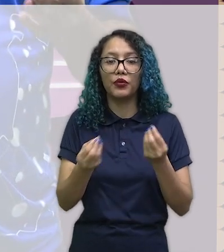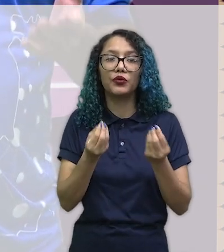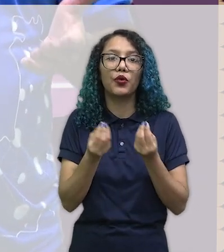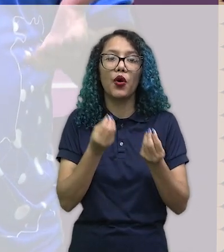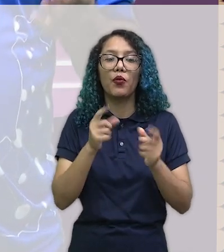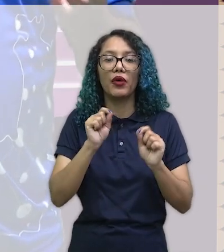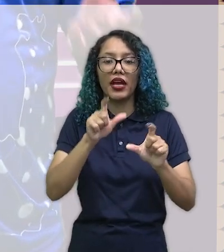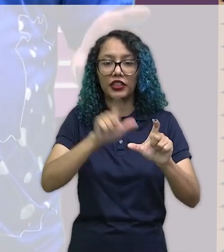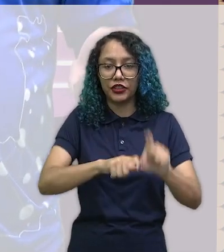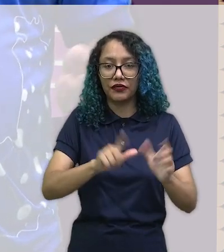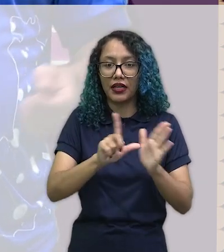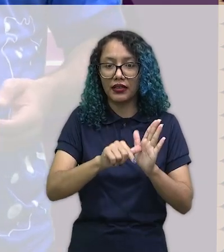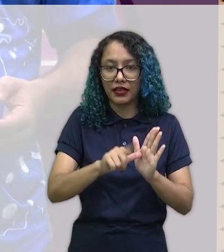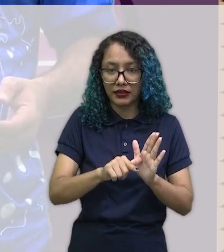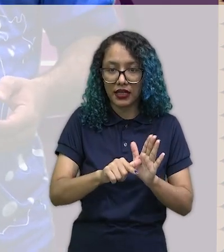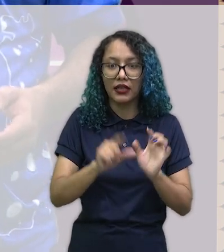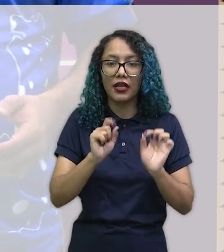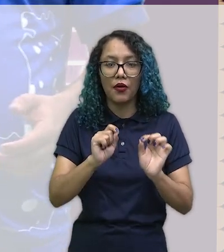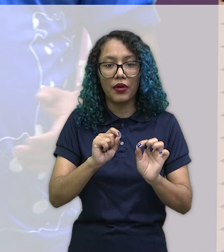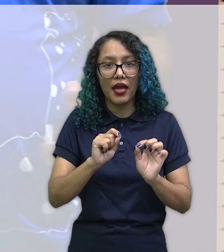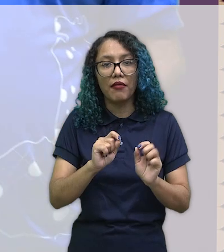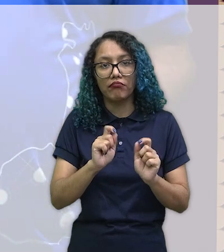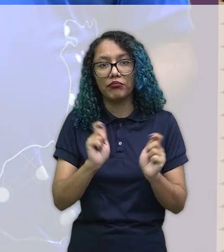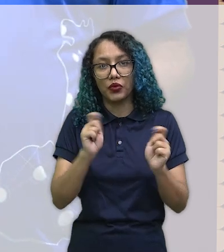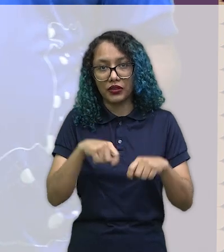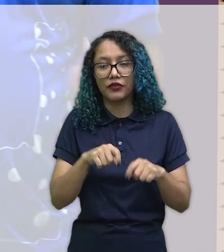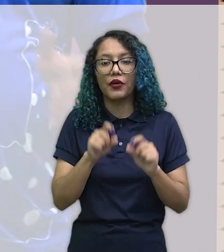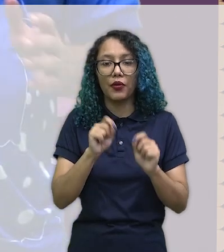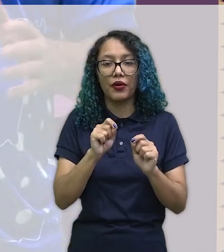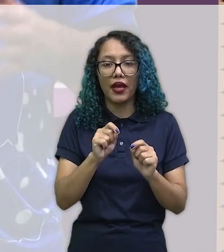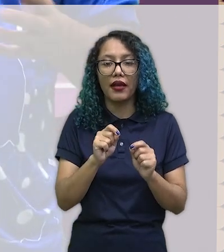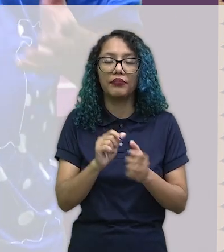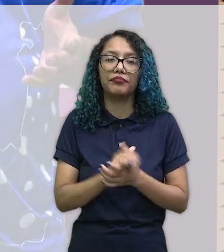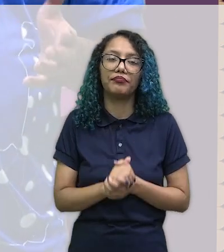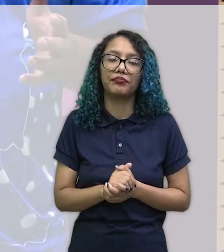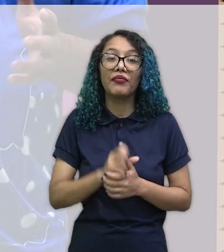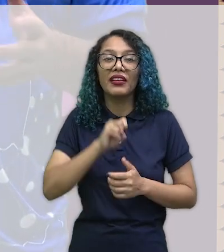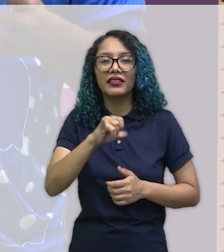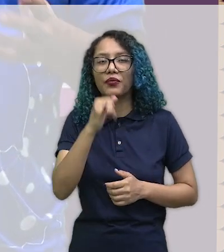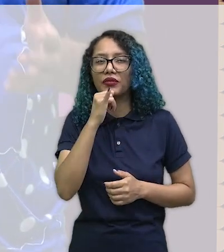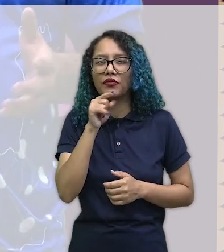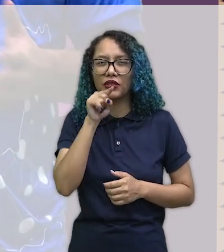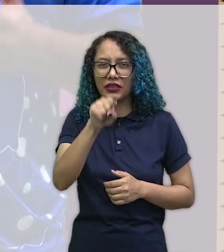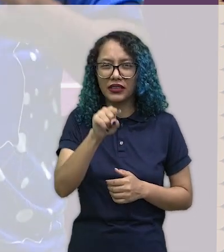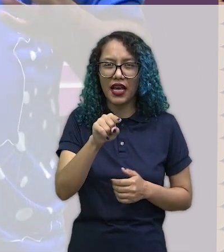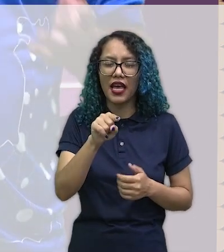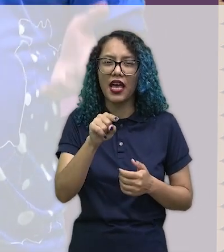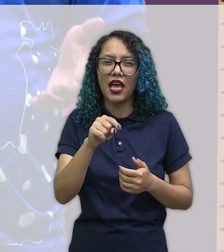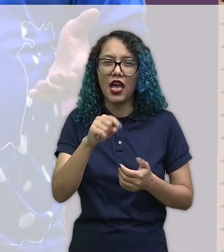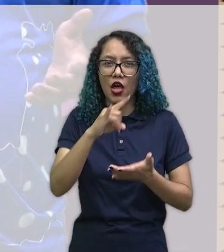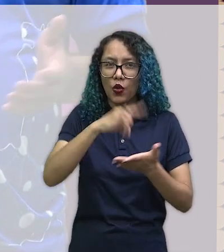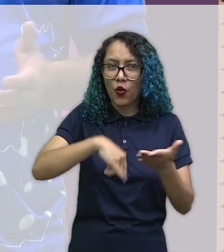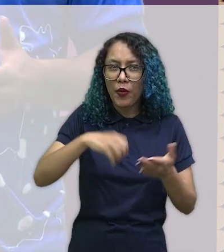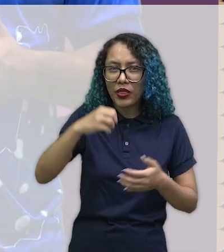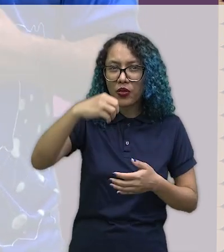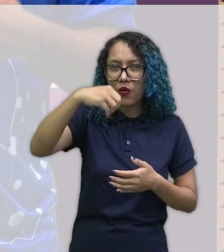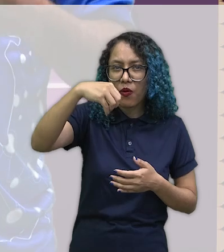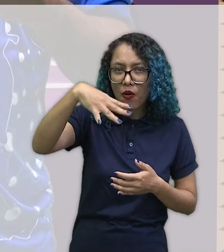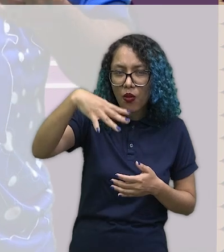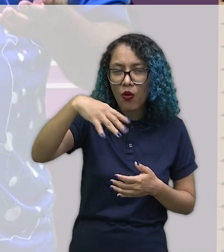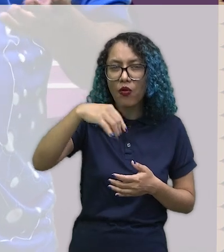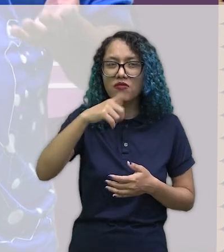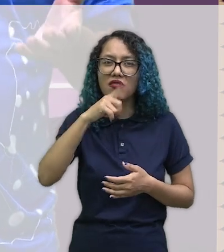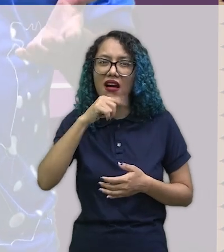de juros simples a serem cobrados. Então, quando de repente você deixa de pagar aquela conta de água, aquela conta de luz